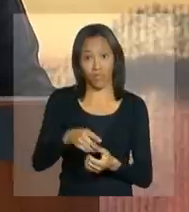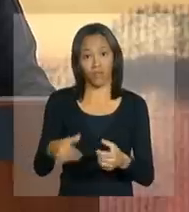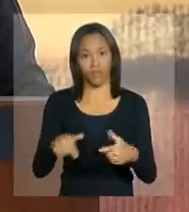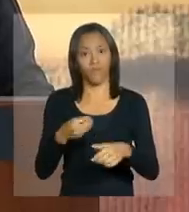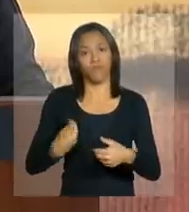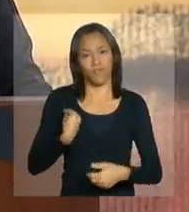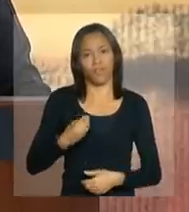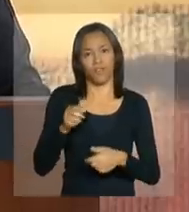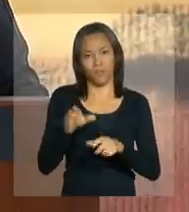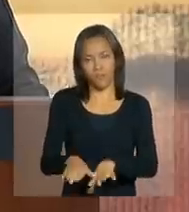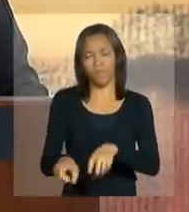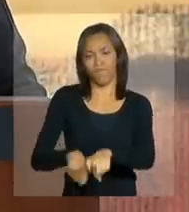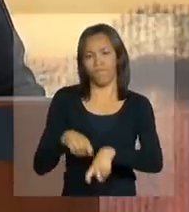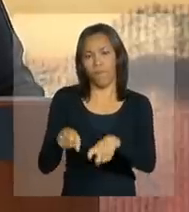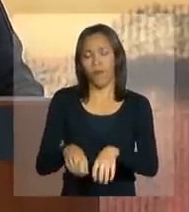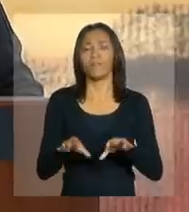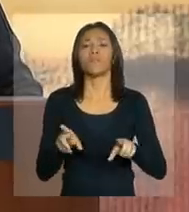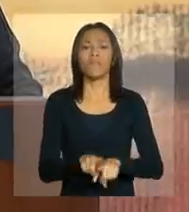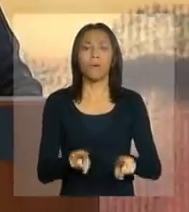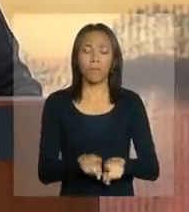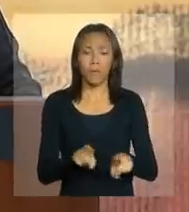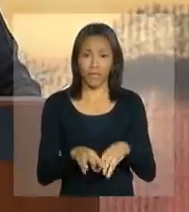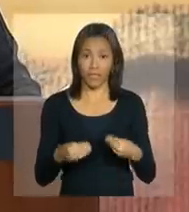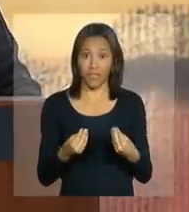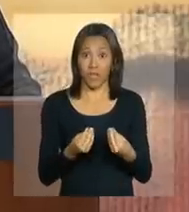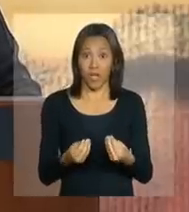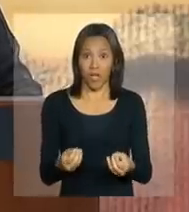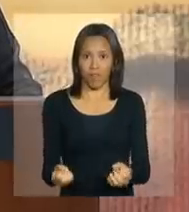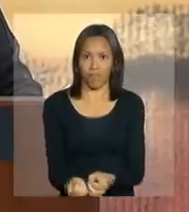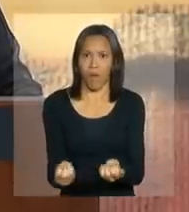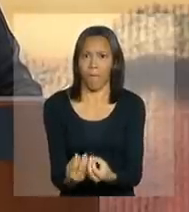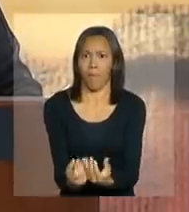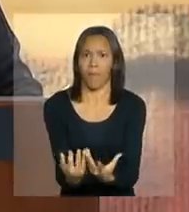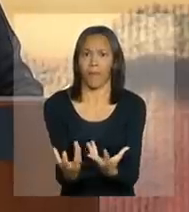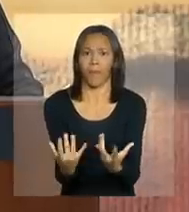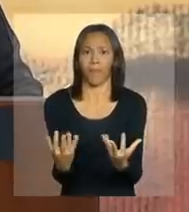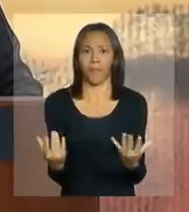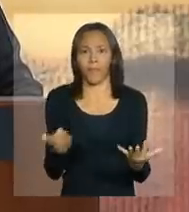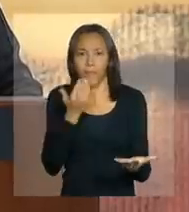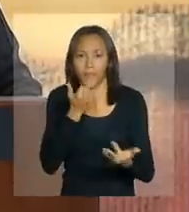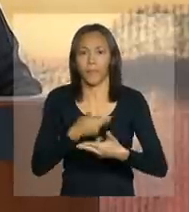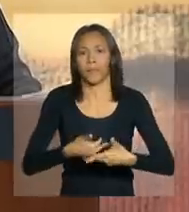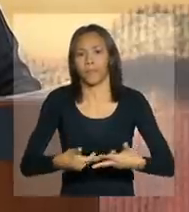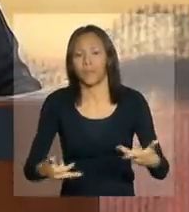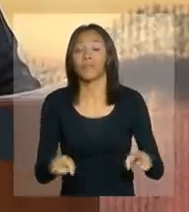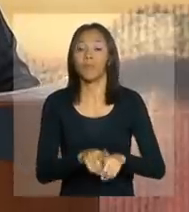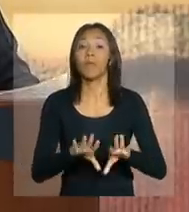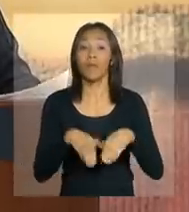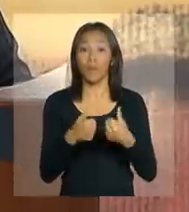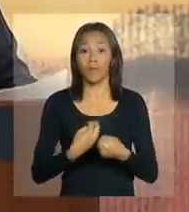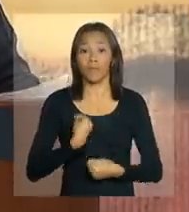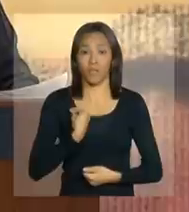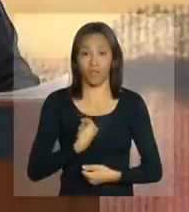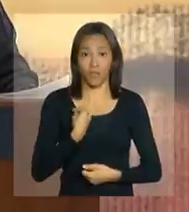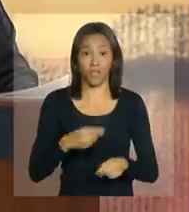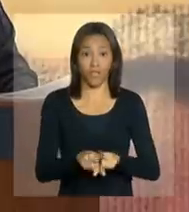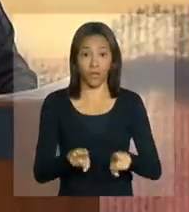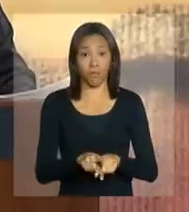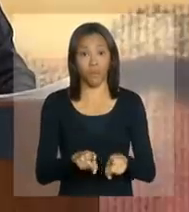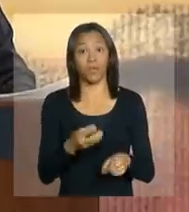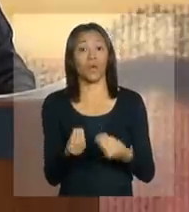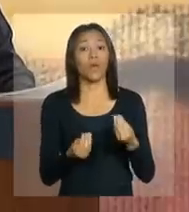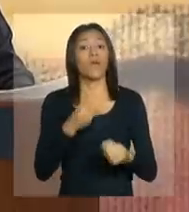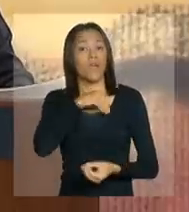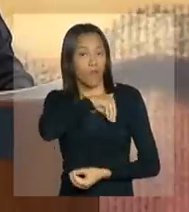uma estratégia de eh aumento de produção e portanto melhoria não só das condições de vida mas de condição condição de